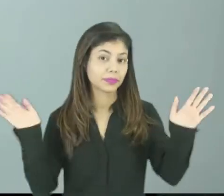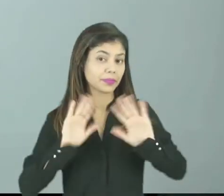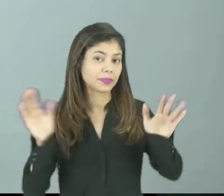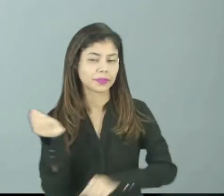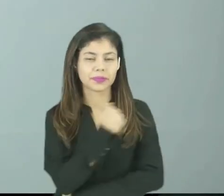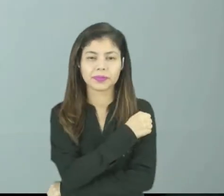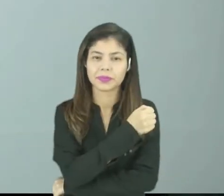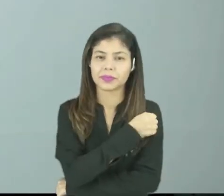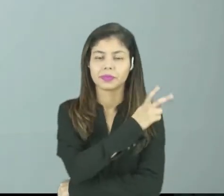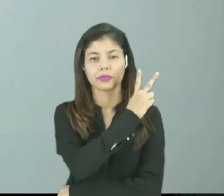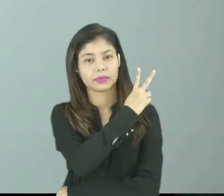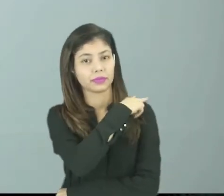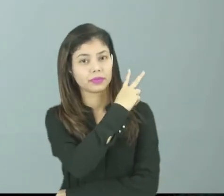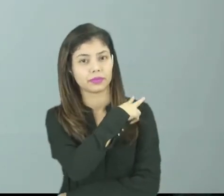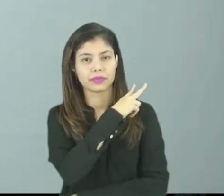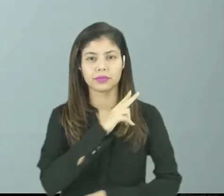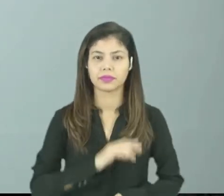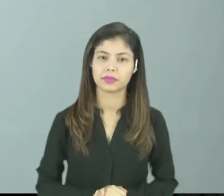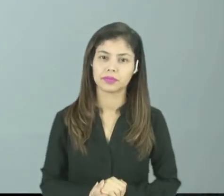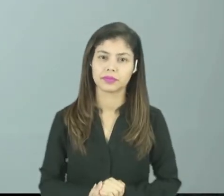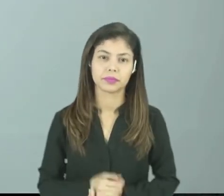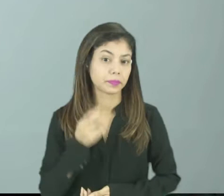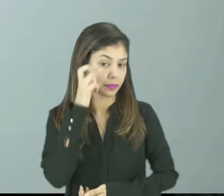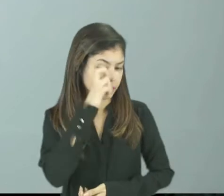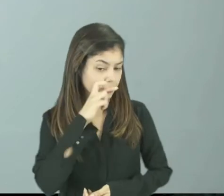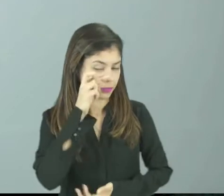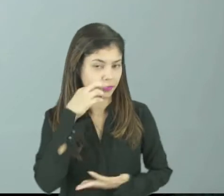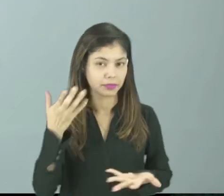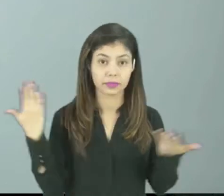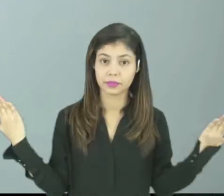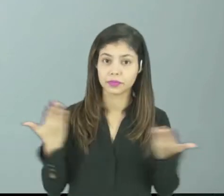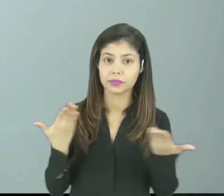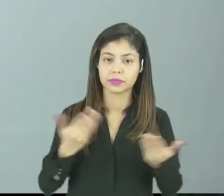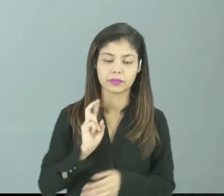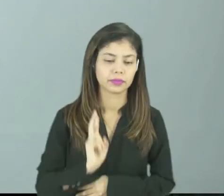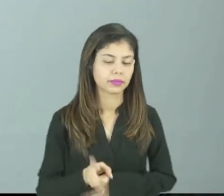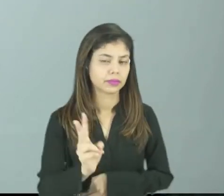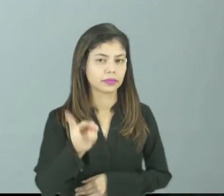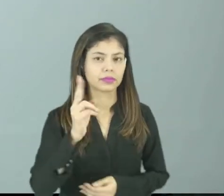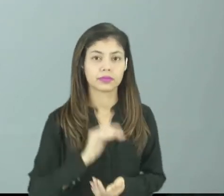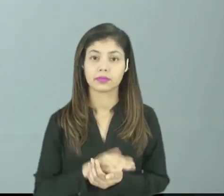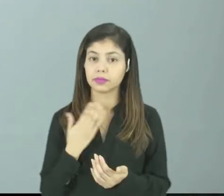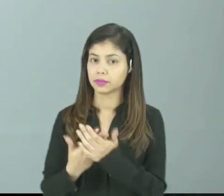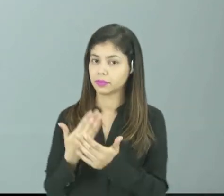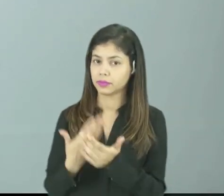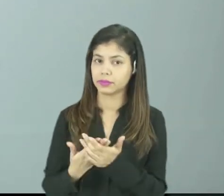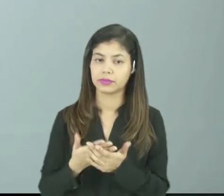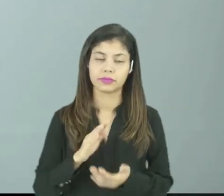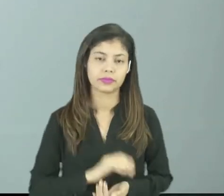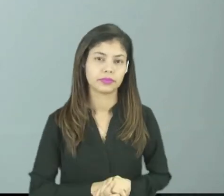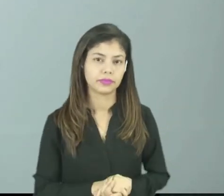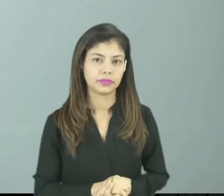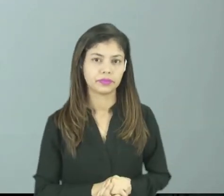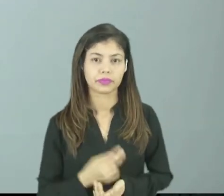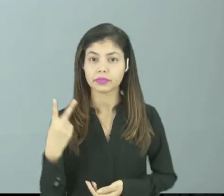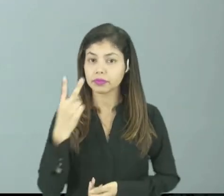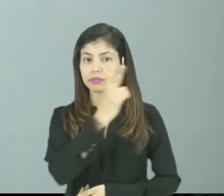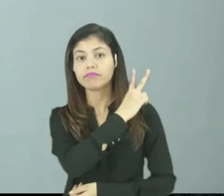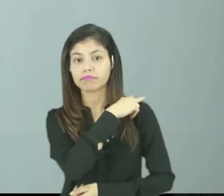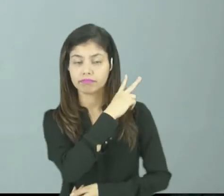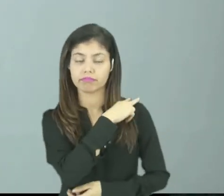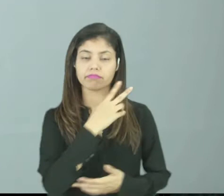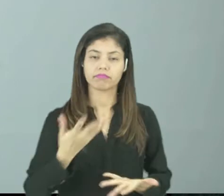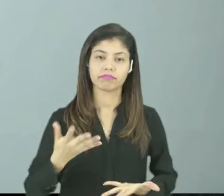Olá, alunos do segundo ano do ensino médio e telespectadores. Hoje vamos continuar nosso estudo do segundo